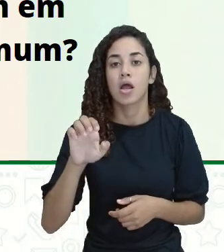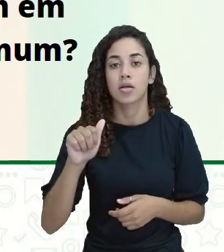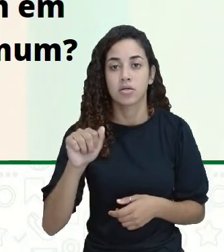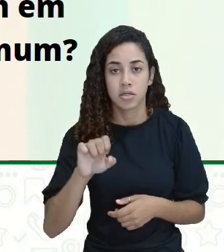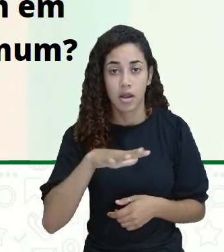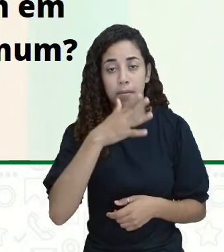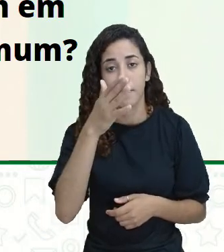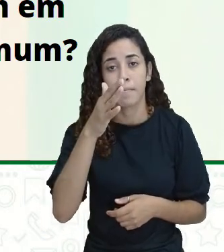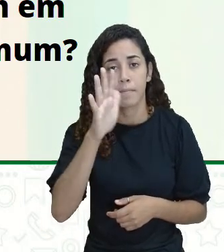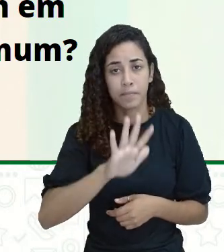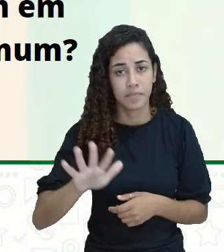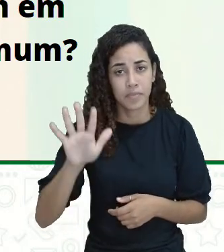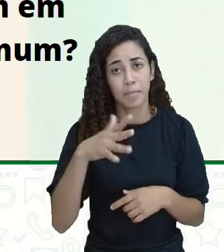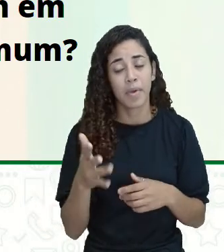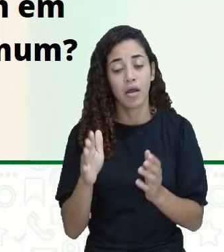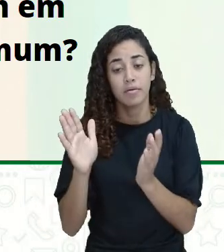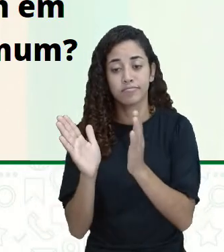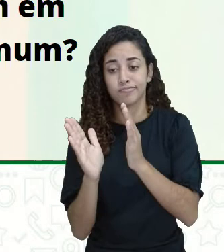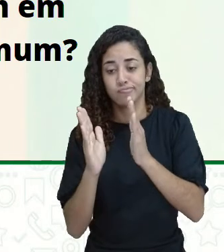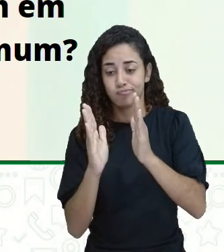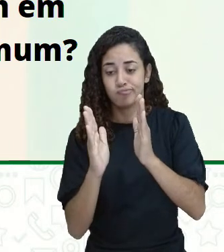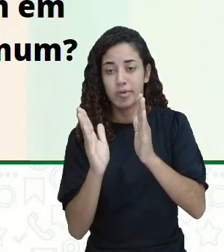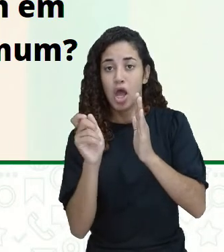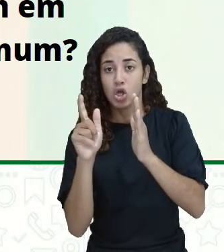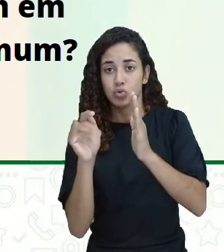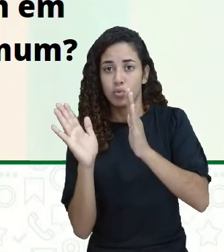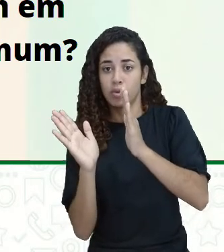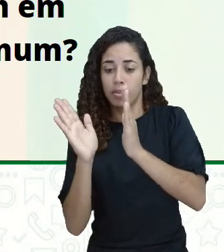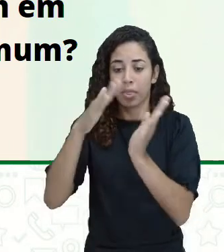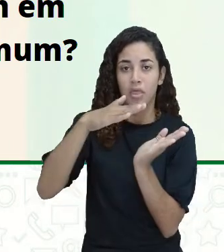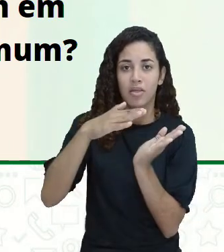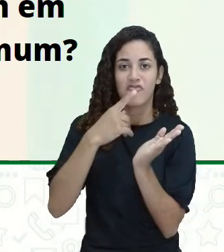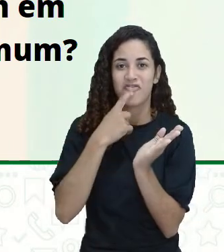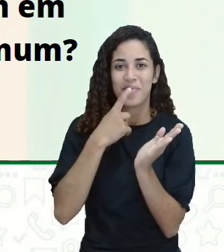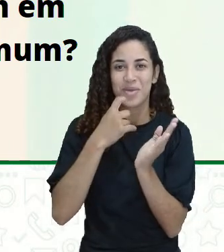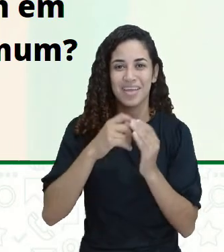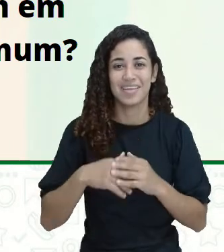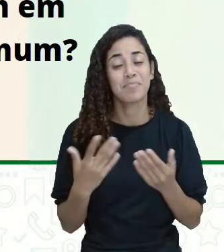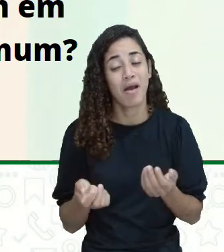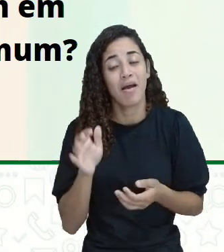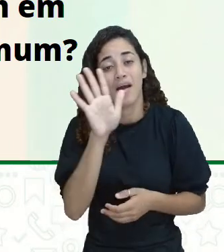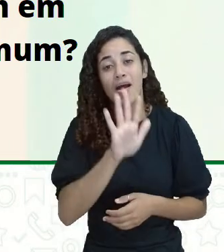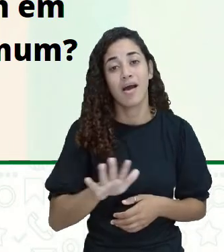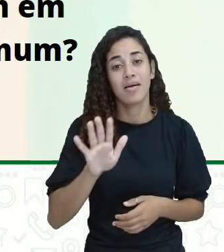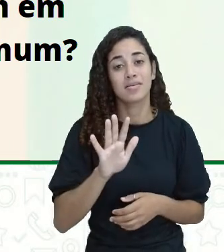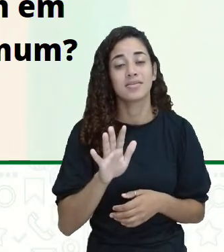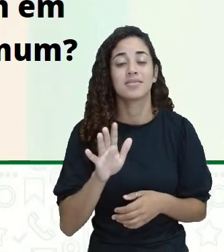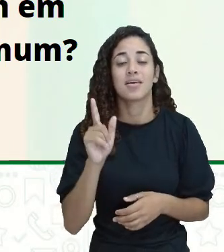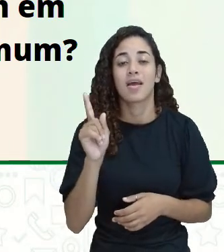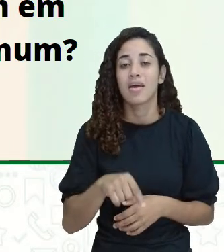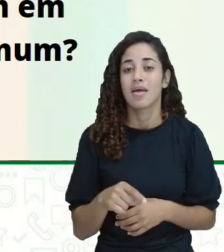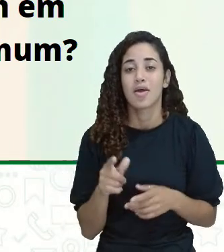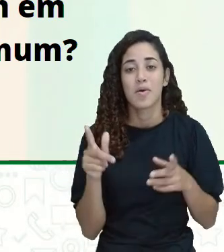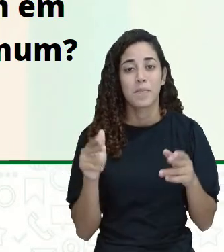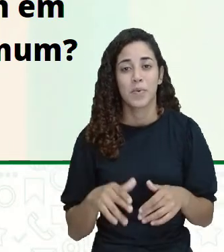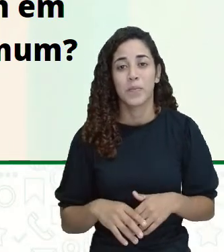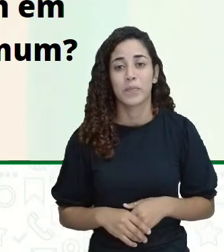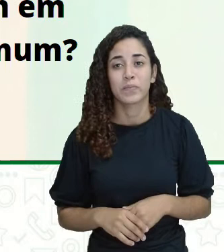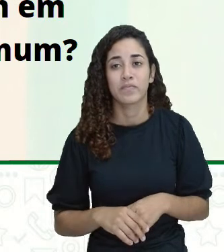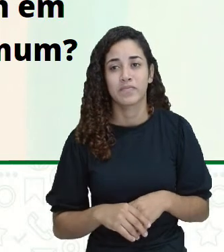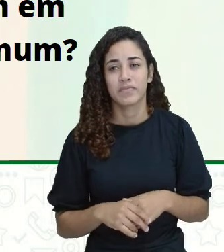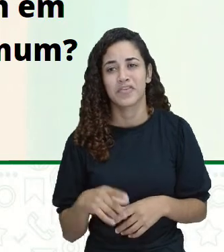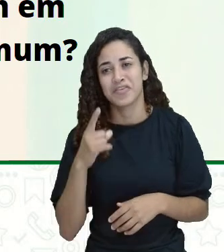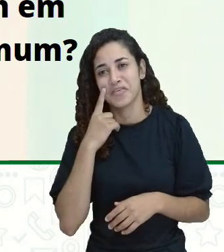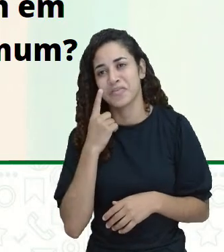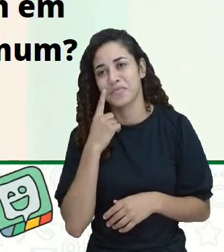que estão em posições diferentes. Mas a área é a mesma, certo? Então, vamos ver se essa é a